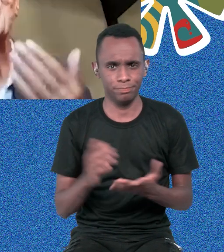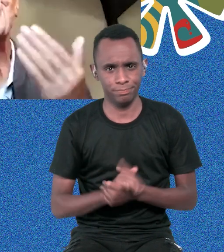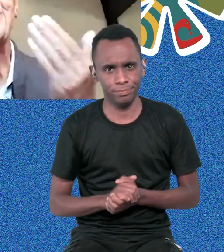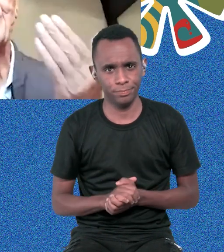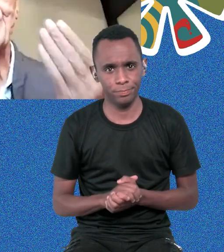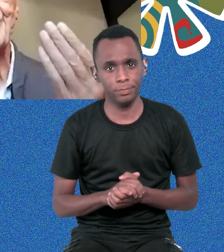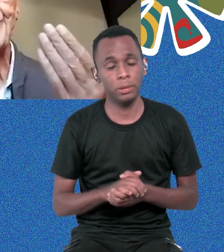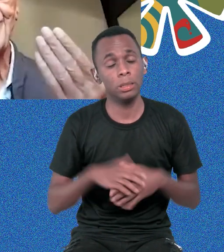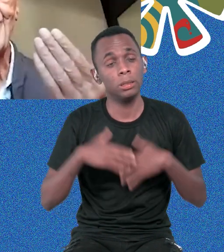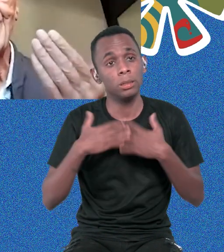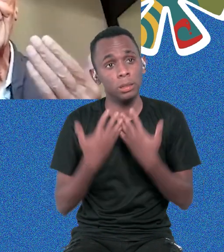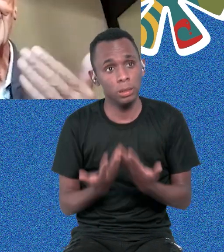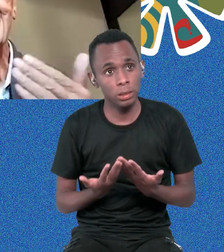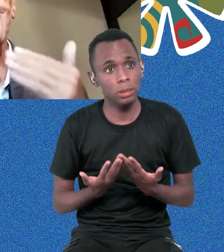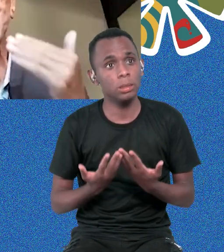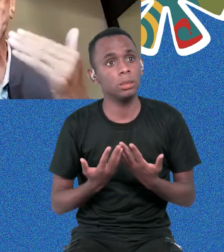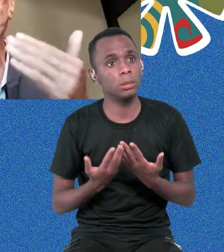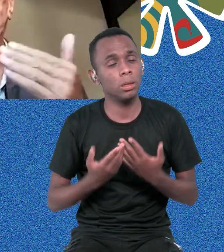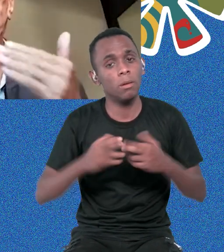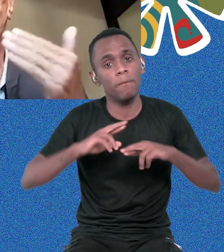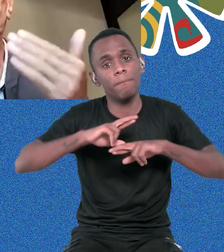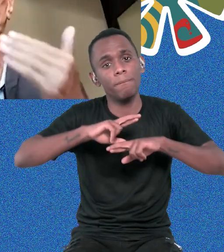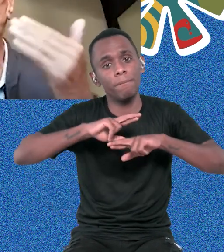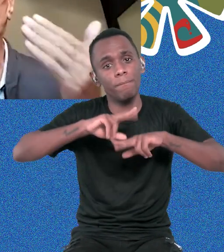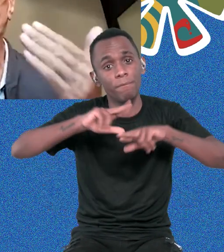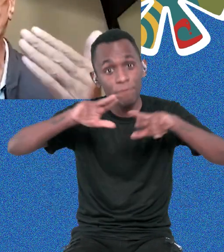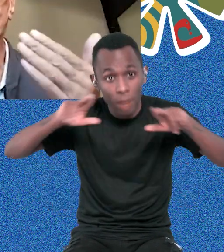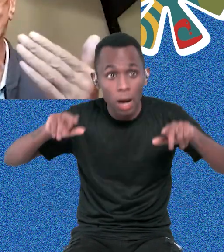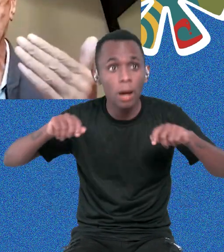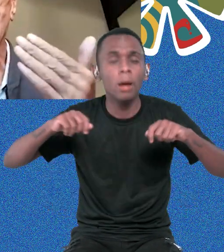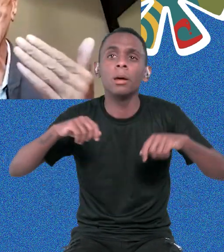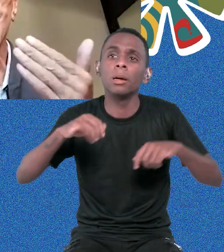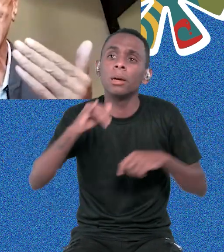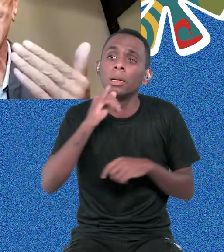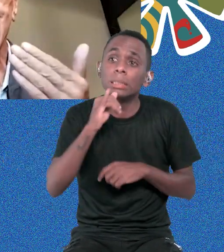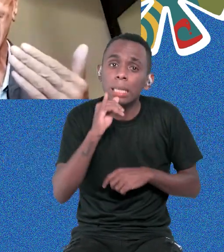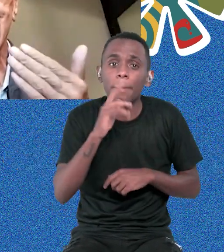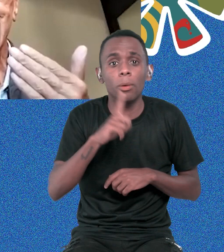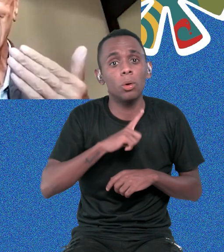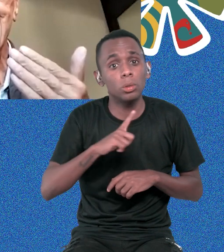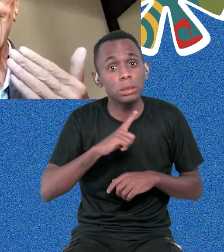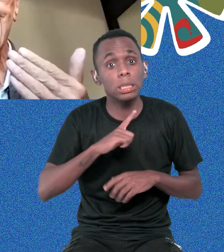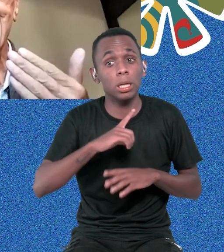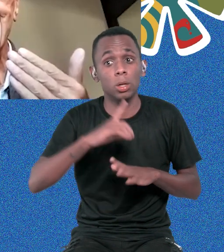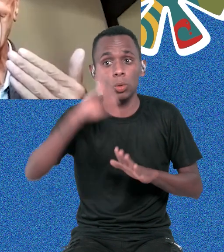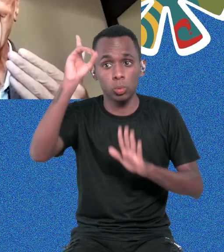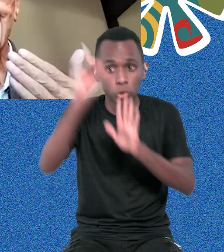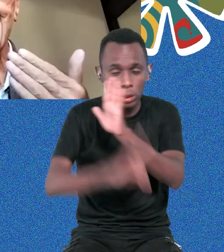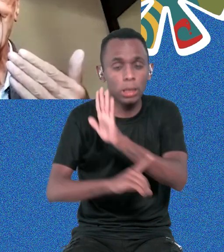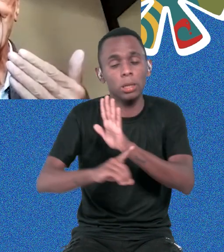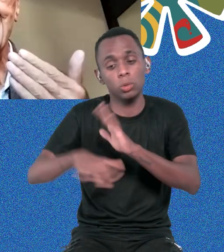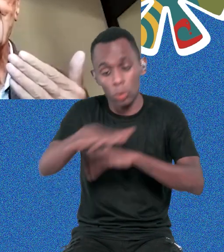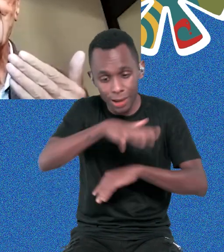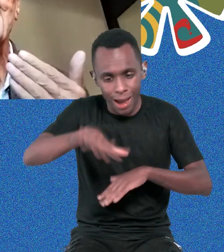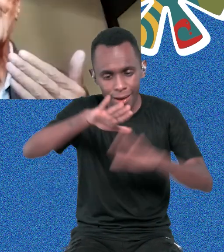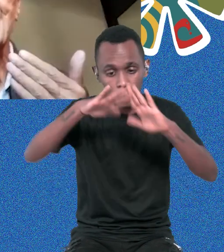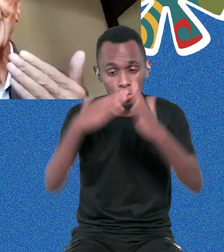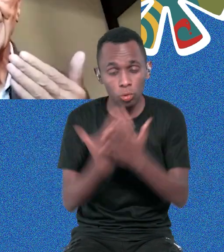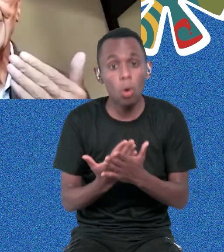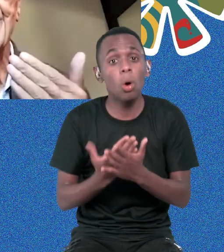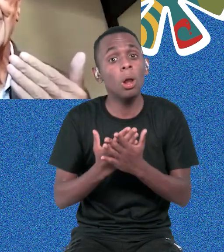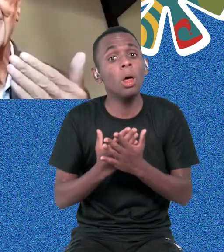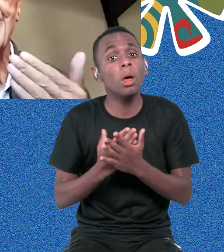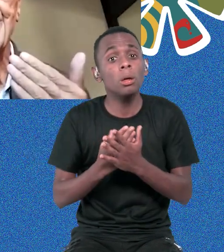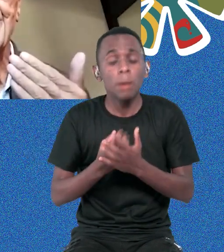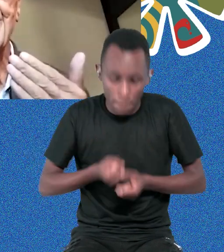Então, vamos, nas diversas áreas Tem do o currículo. direito de ter reconhecido dentro do próprio espaço da escola